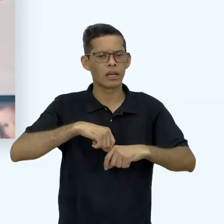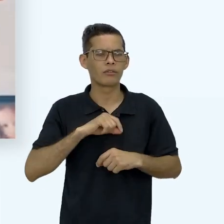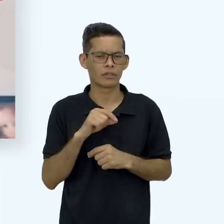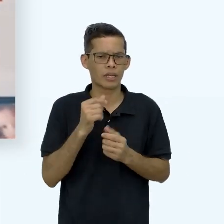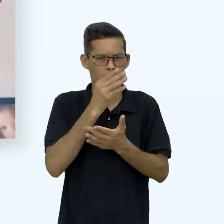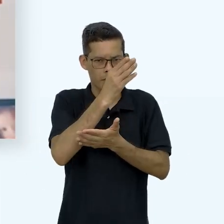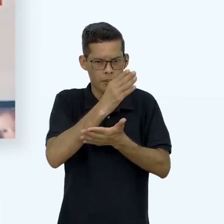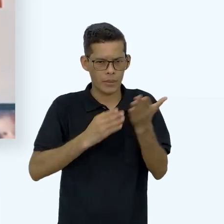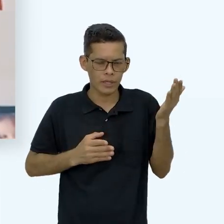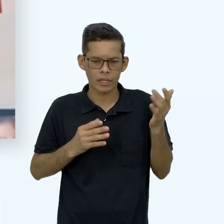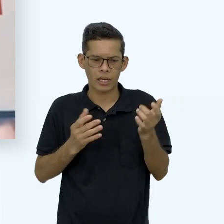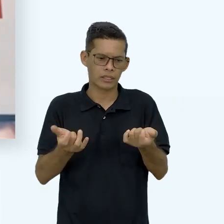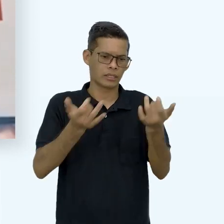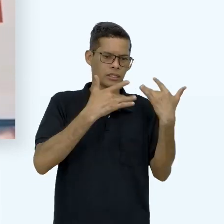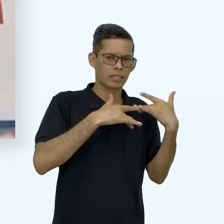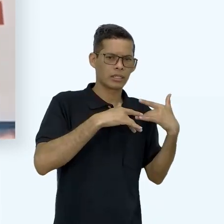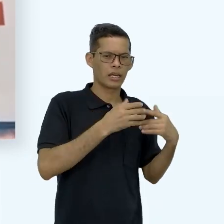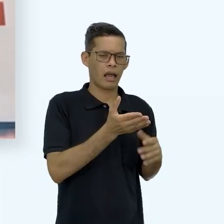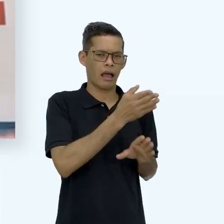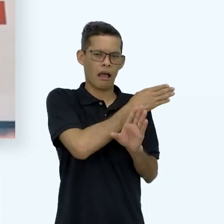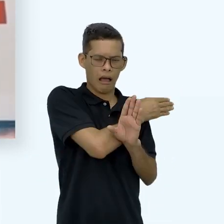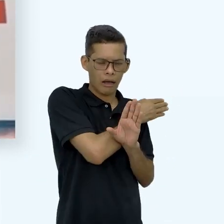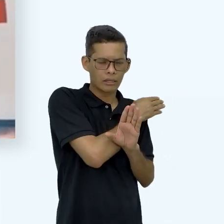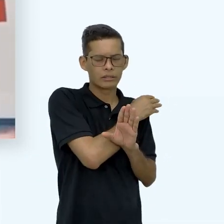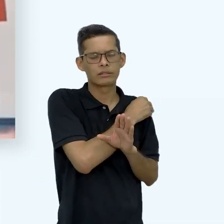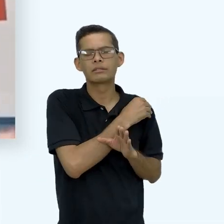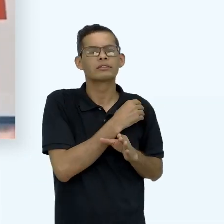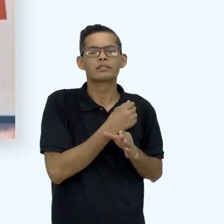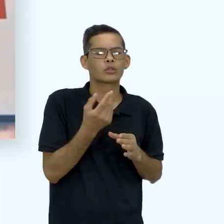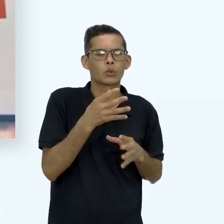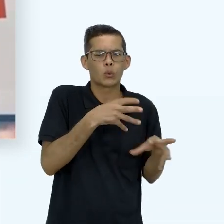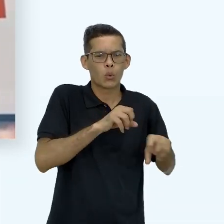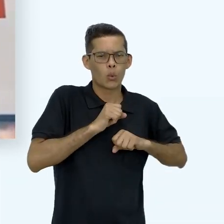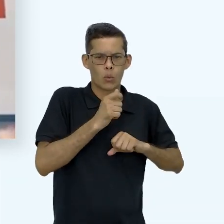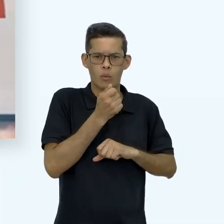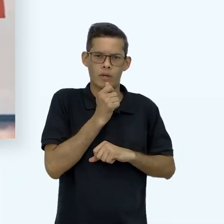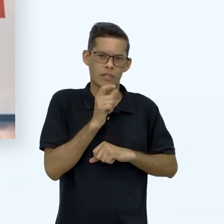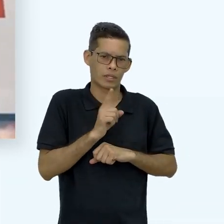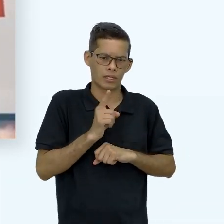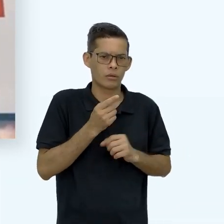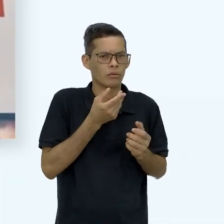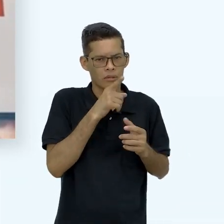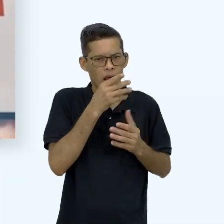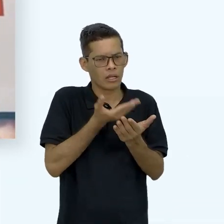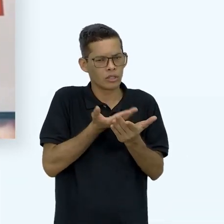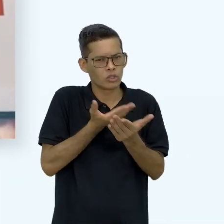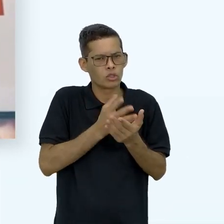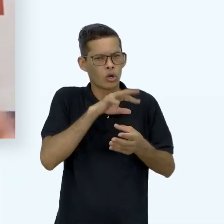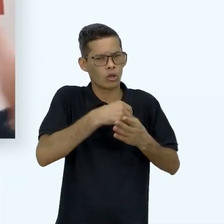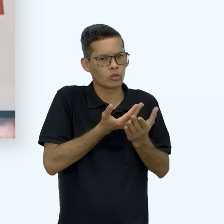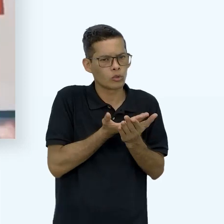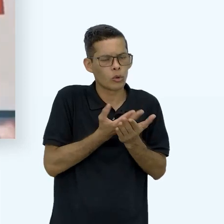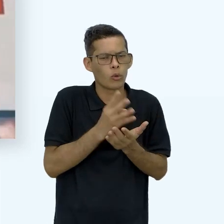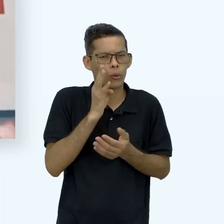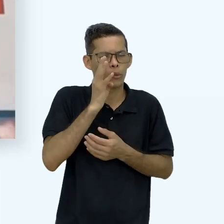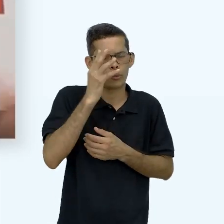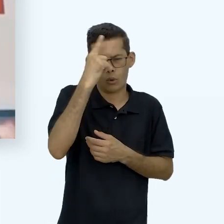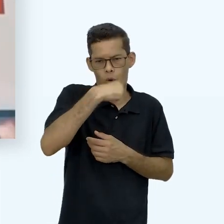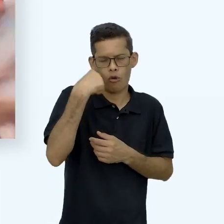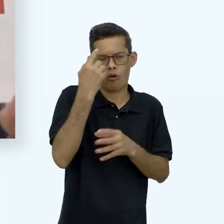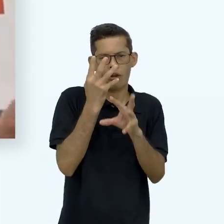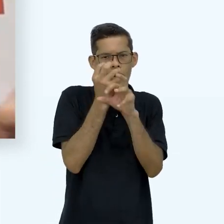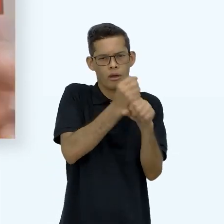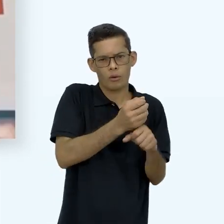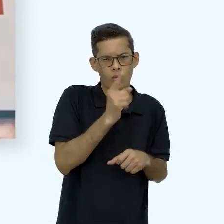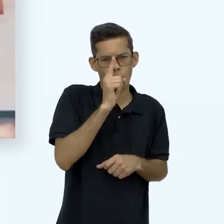a metade que deixou de ser a fronteira do conhecimento anterior. Na escola ele estudou 4.800 horas, só que